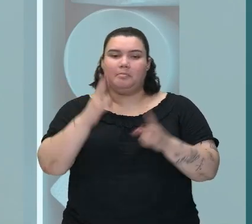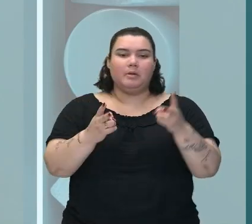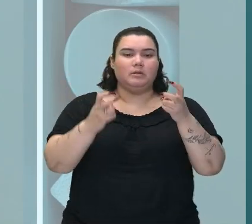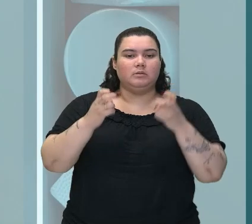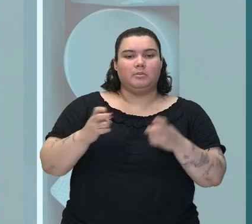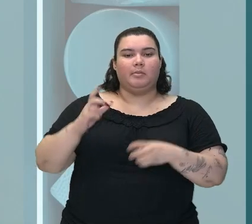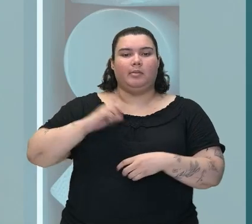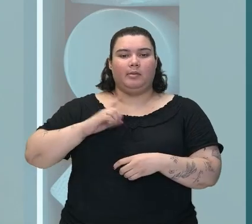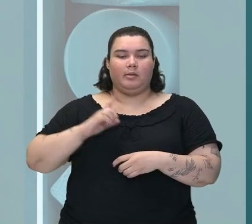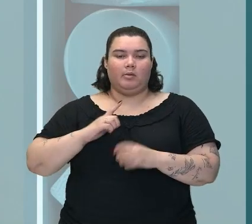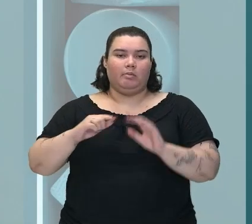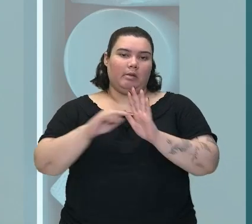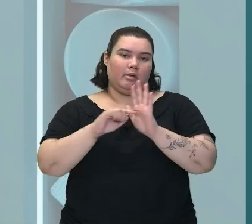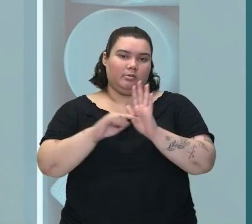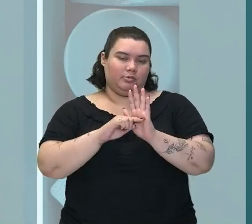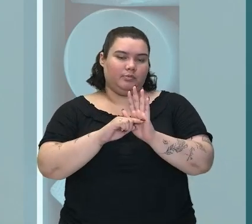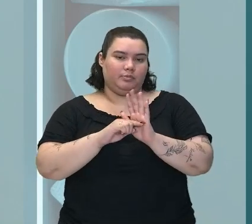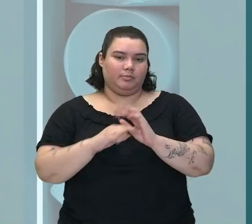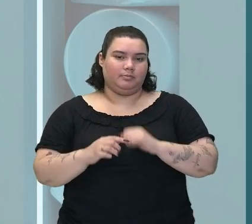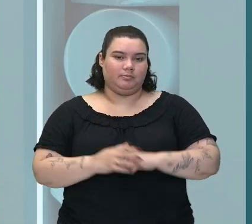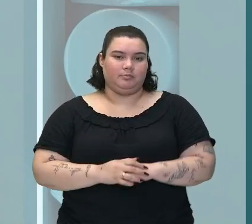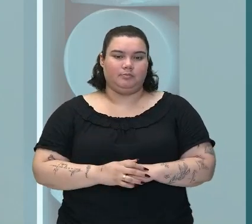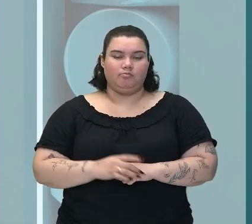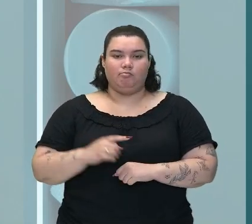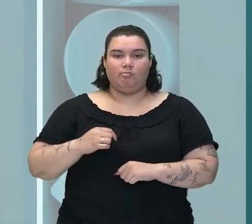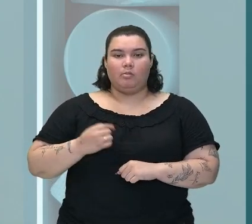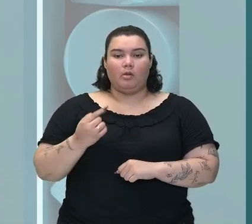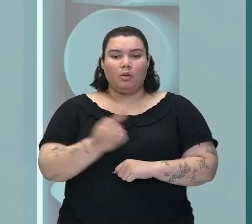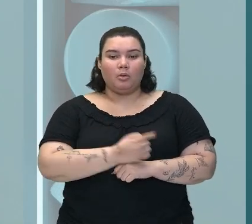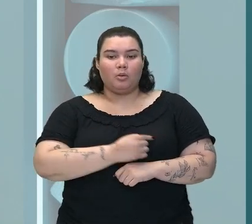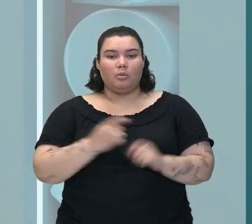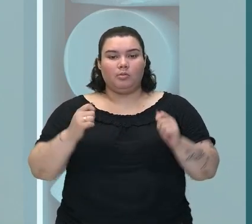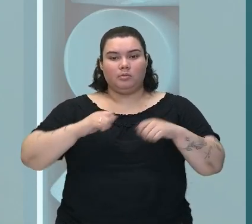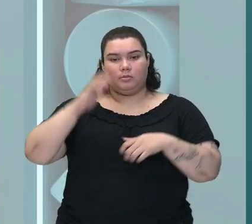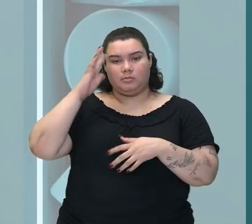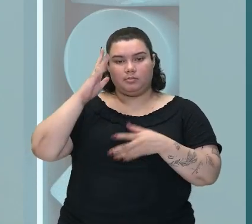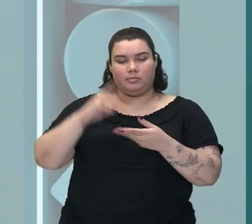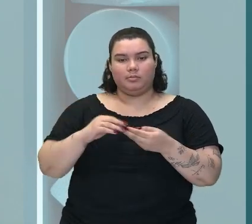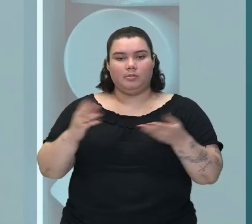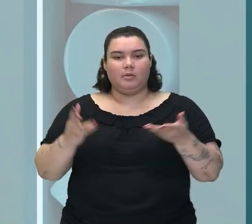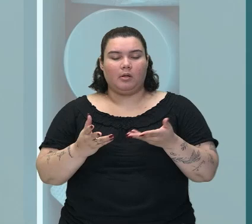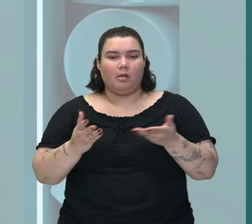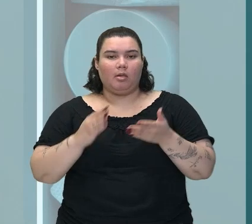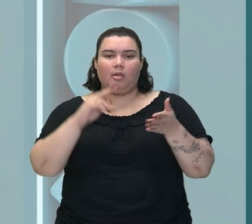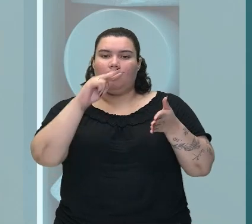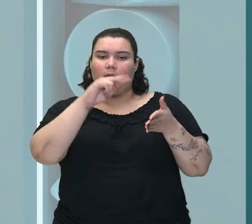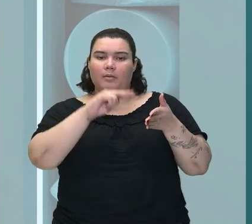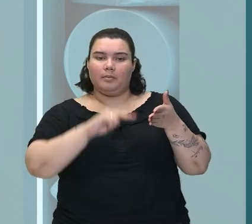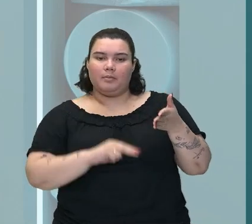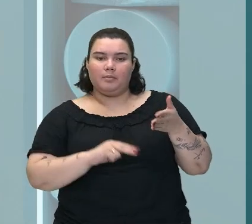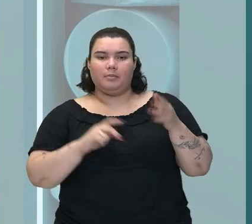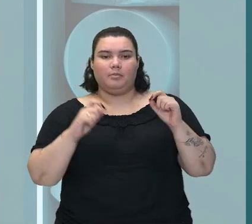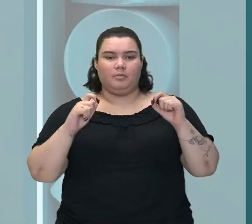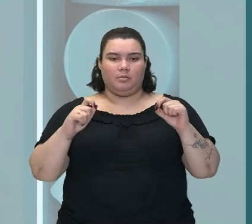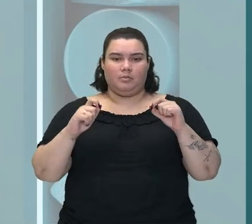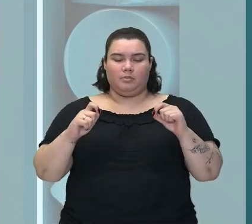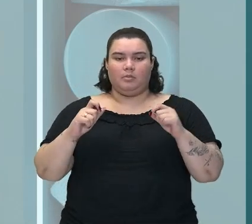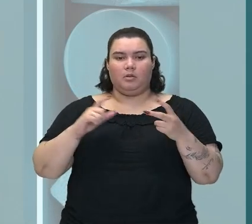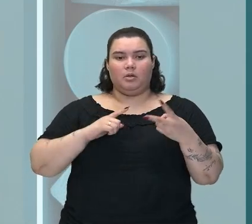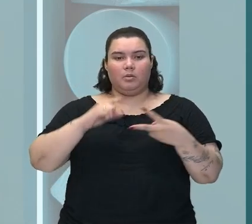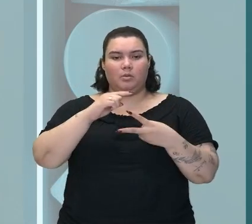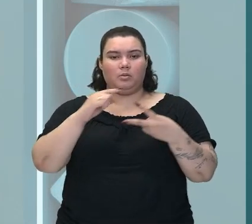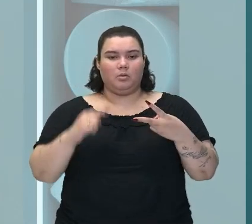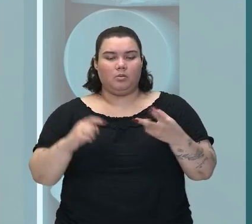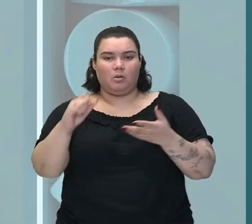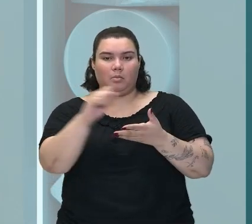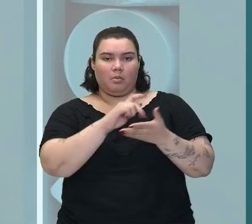um tom negativo. Para que a gente possa compreender isso bem, vamos observar, vamos ler, na realidade, 2 poemas de